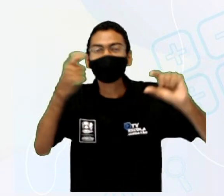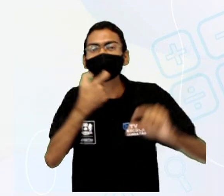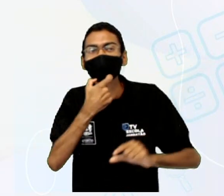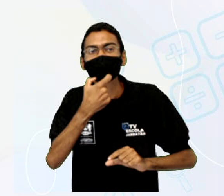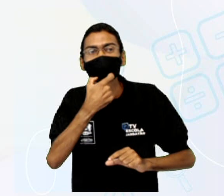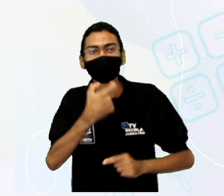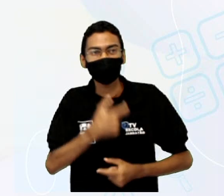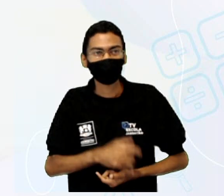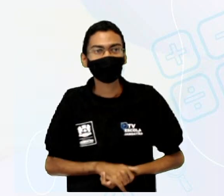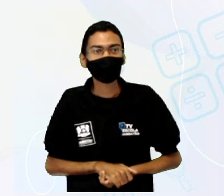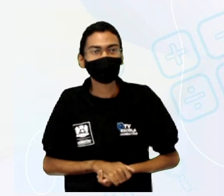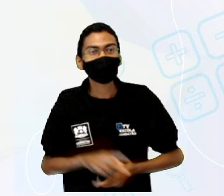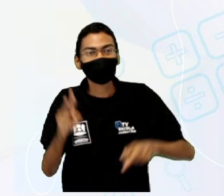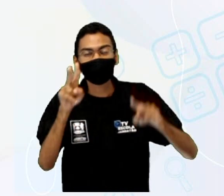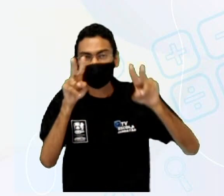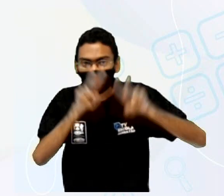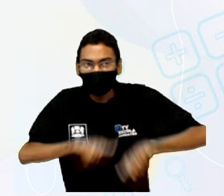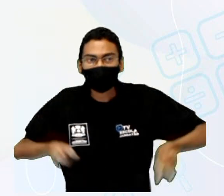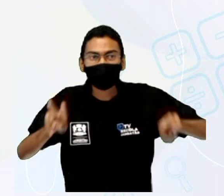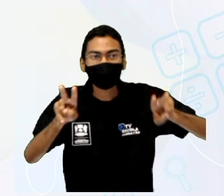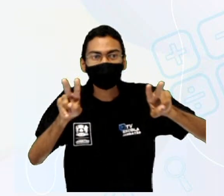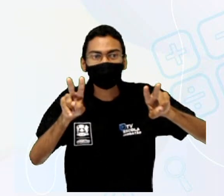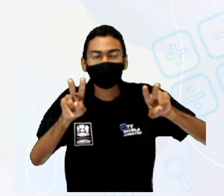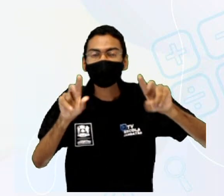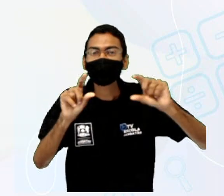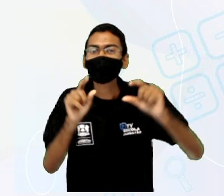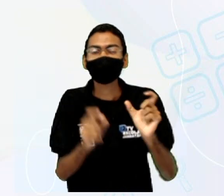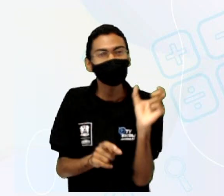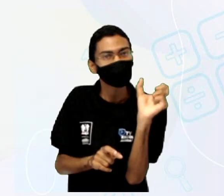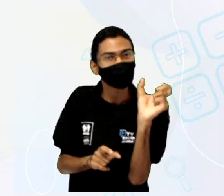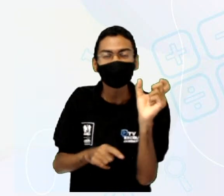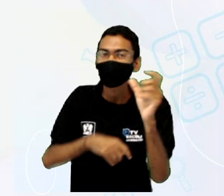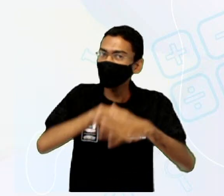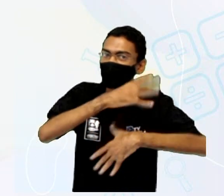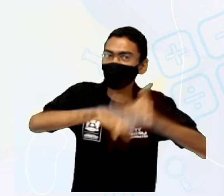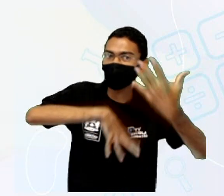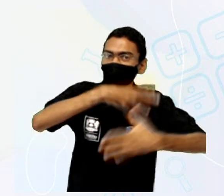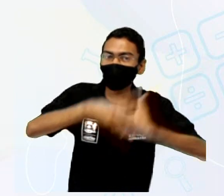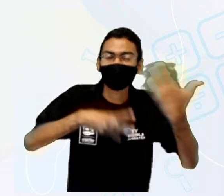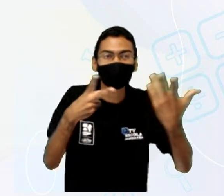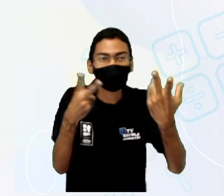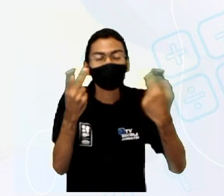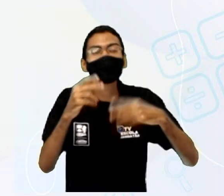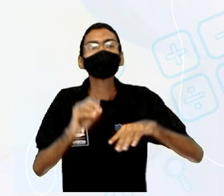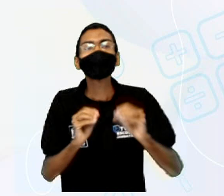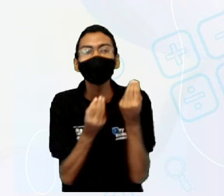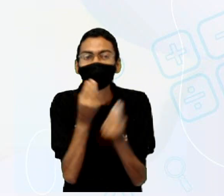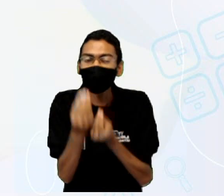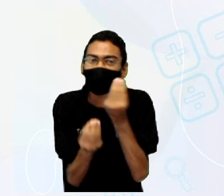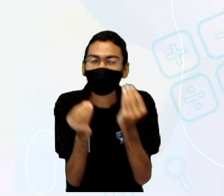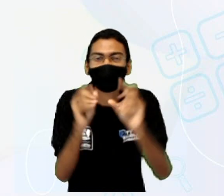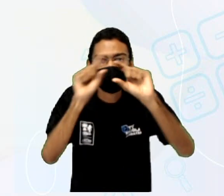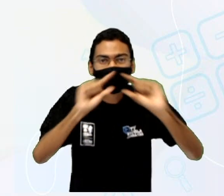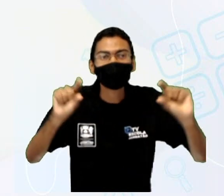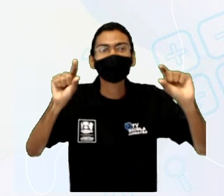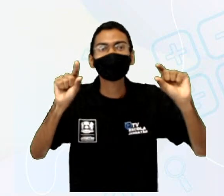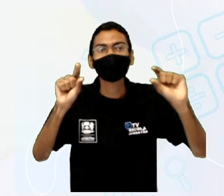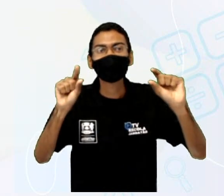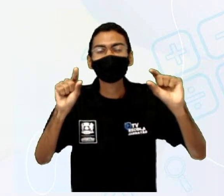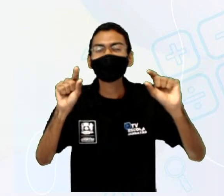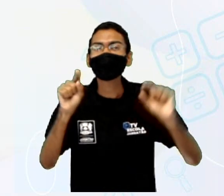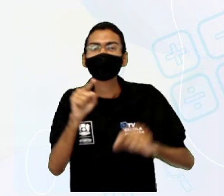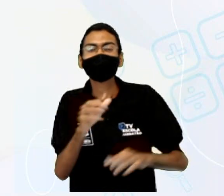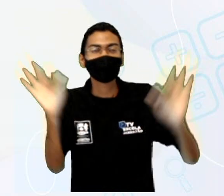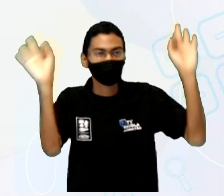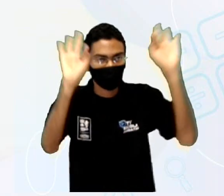elas estão embaralhadas. Então, como é que vai ficar a frase eles estavam felizes? O que é que vem